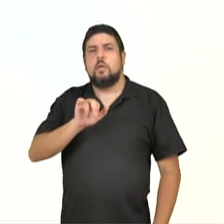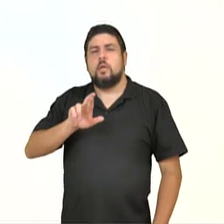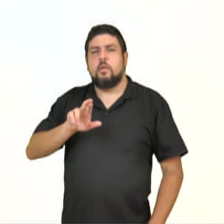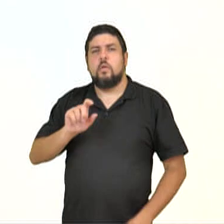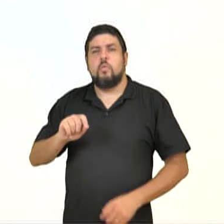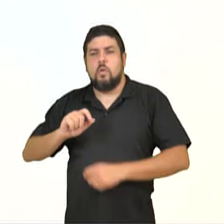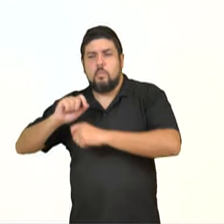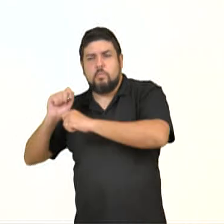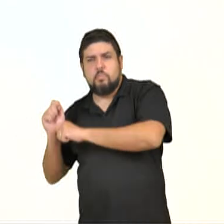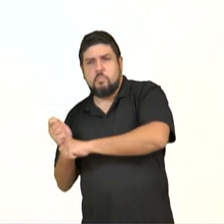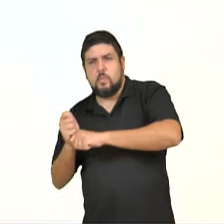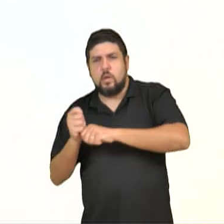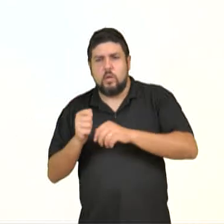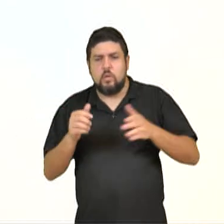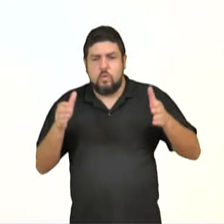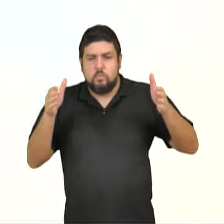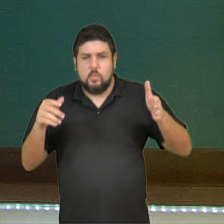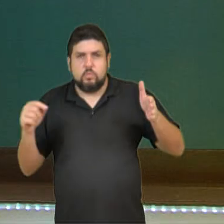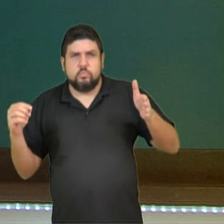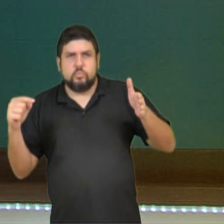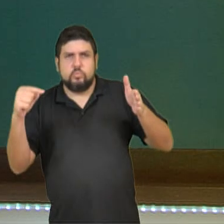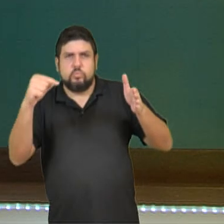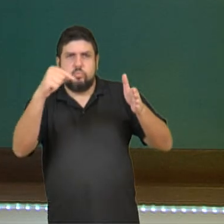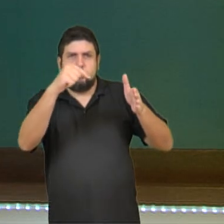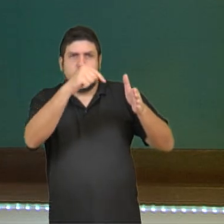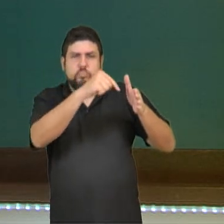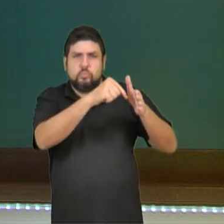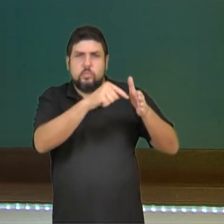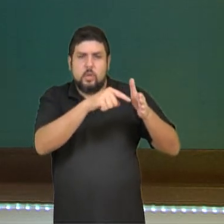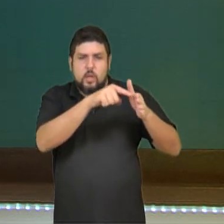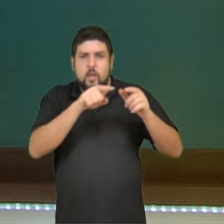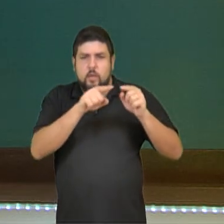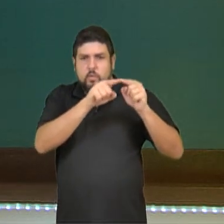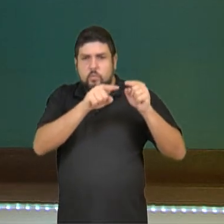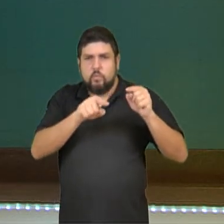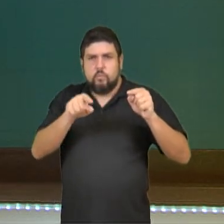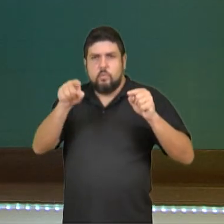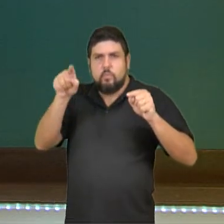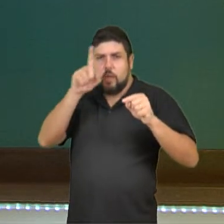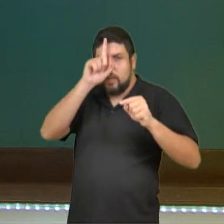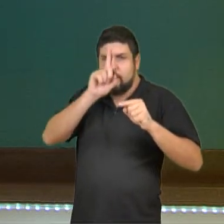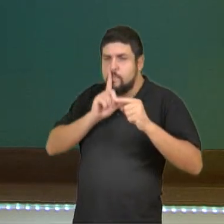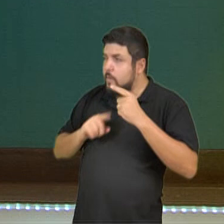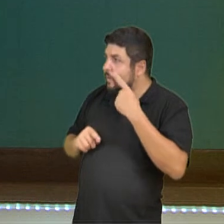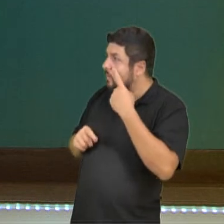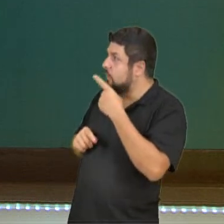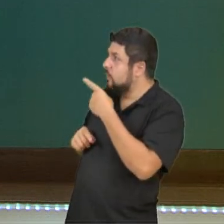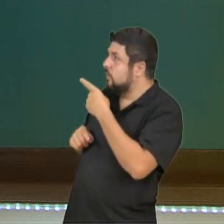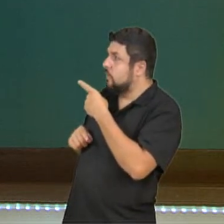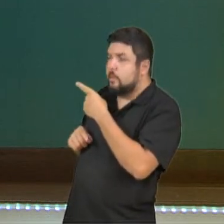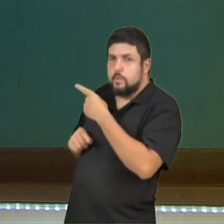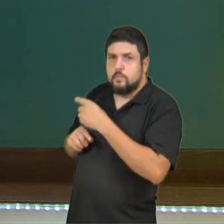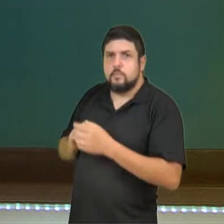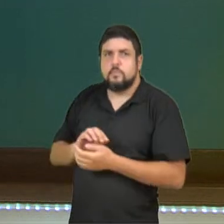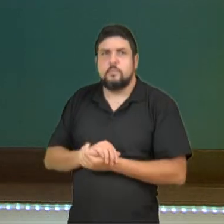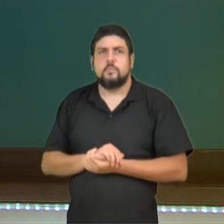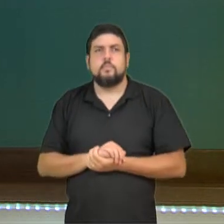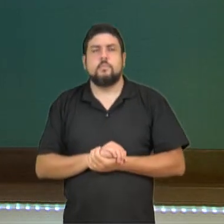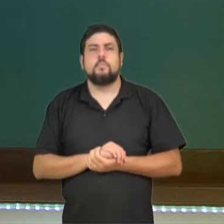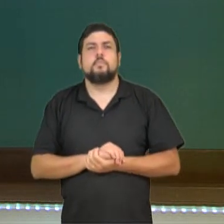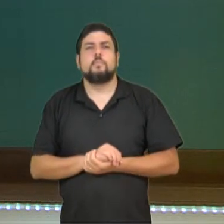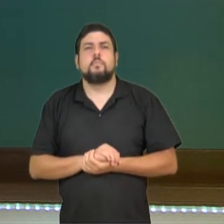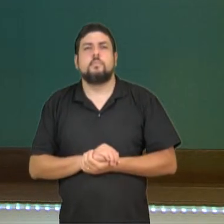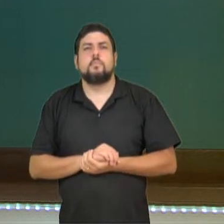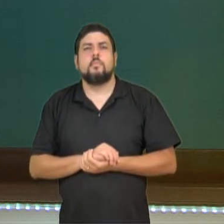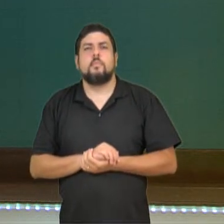para dentro das margens do campo. Olha na imagem as margens do campo. Então, se ela é rebatida nesse espaço, fair ball. Full ball,